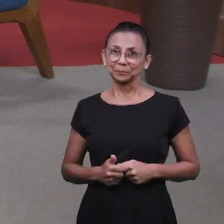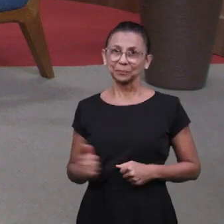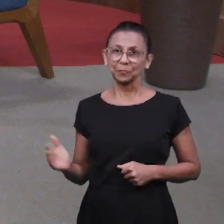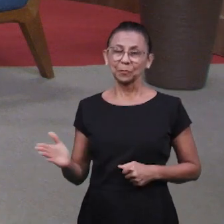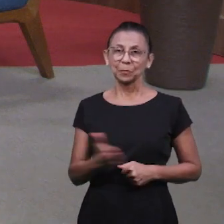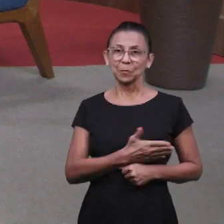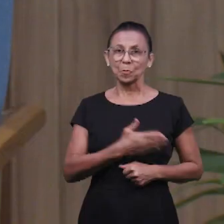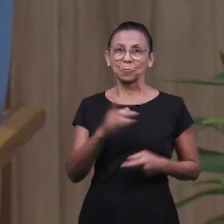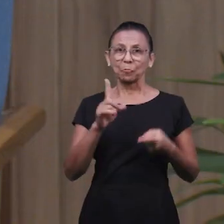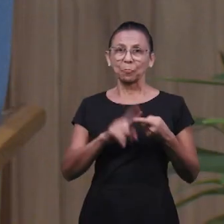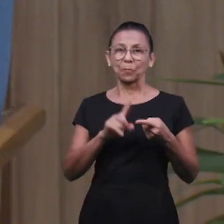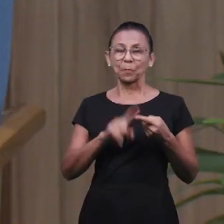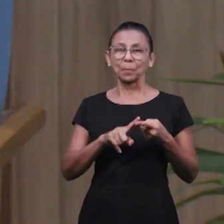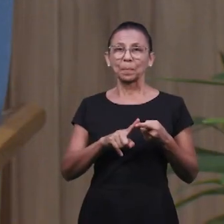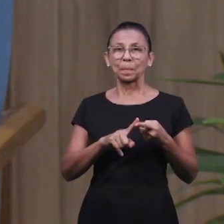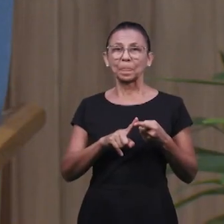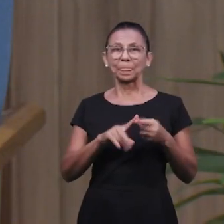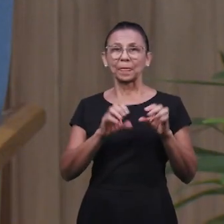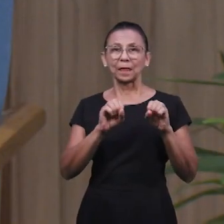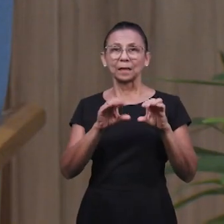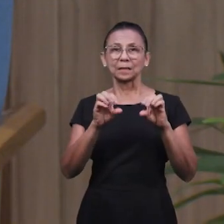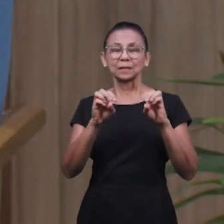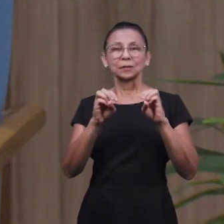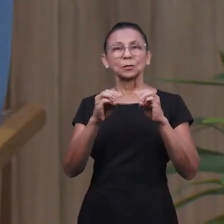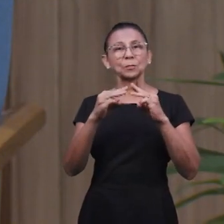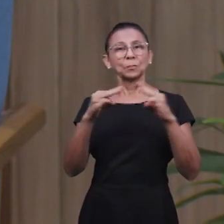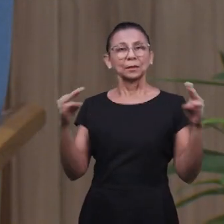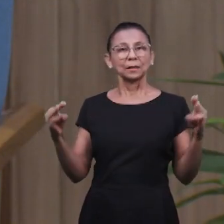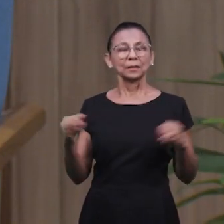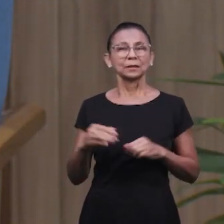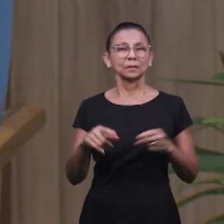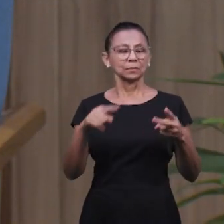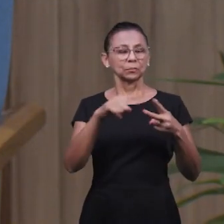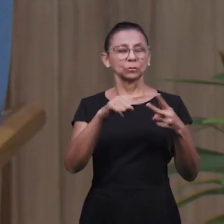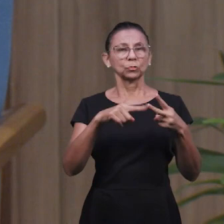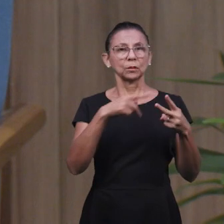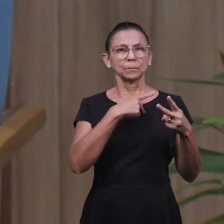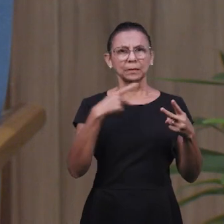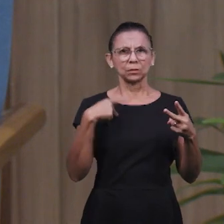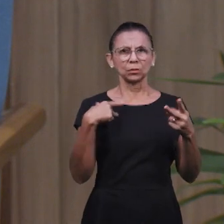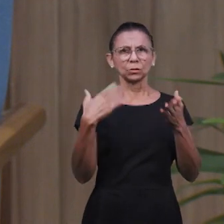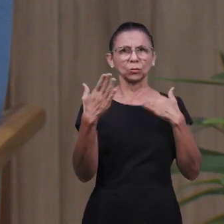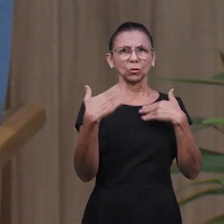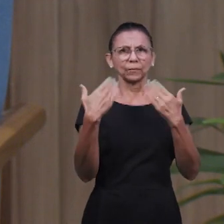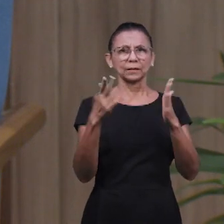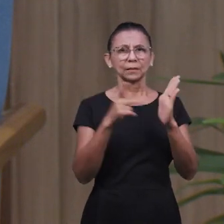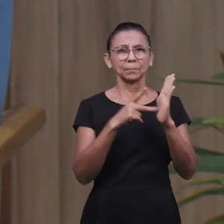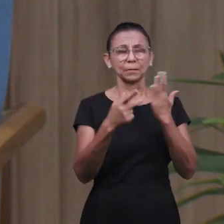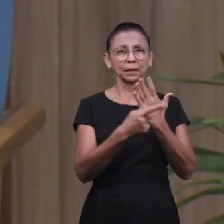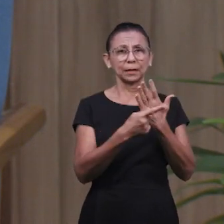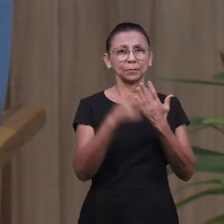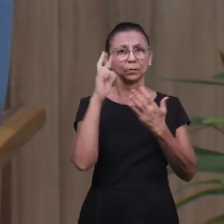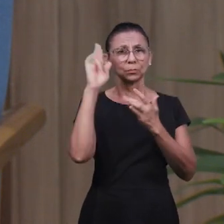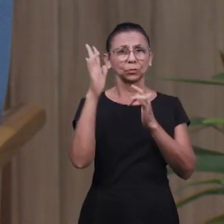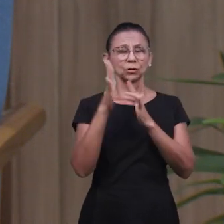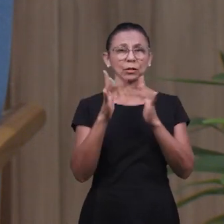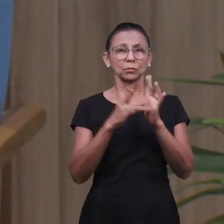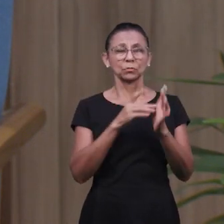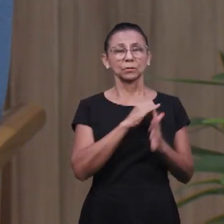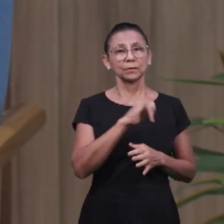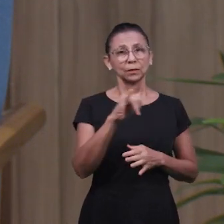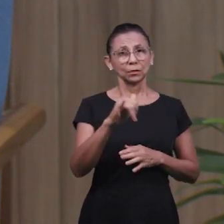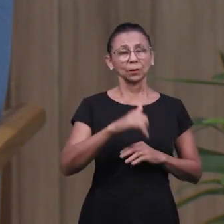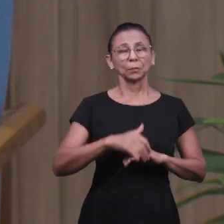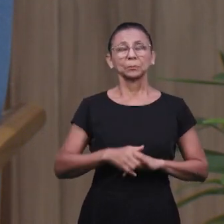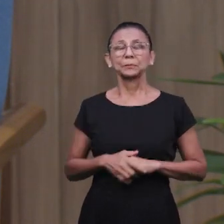este momento. No programa de hoje, no quadro Lições do Manaim, eu recebo o pastor Daniel Moreira para conversarmos sobre as